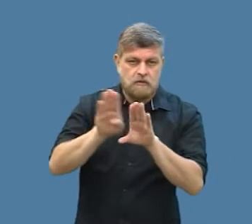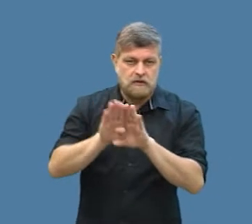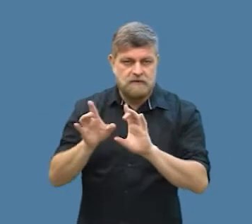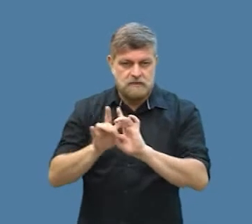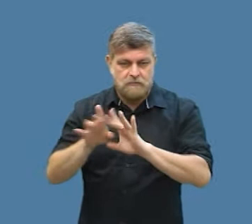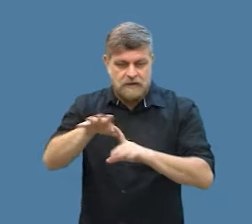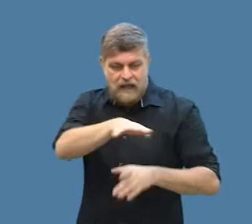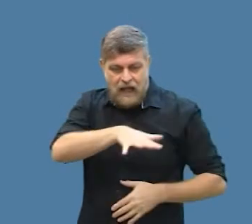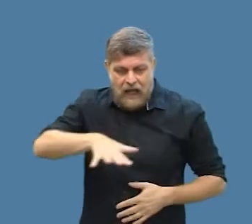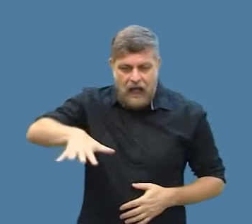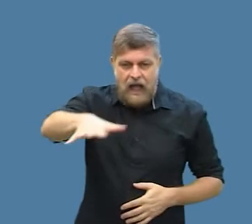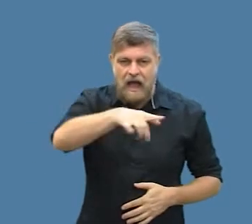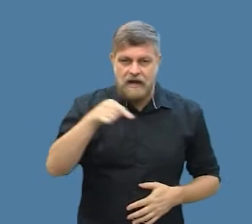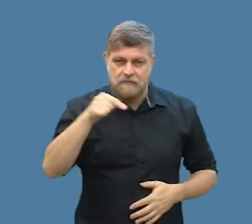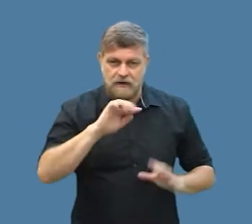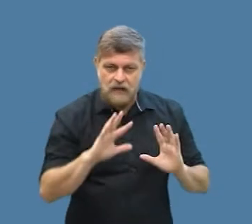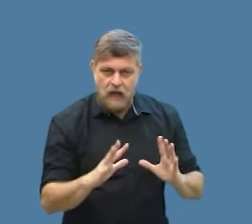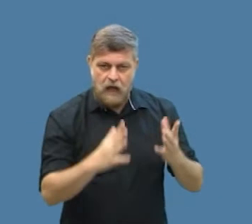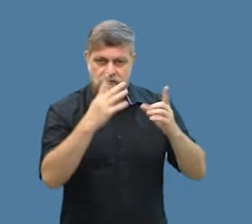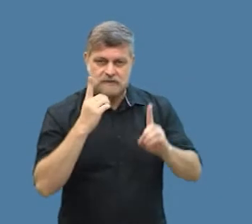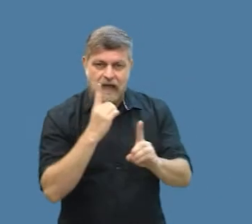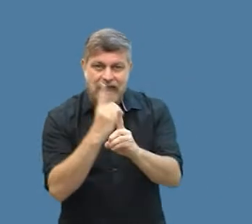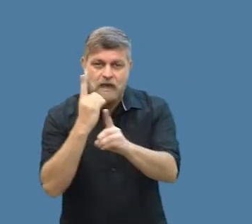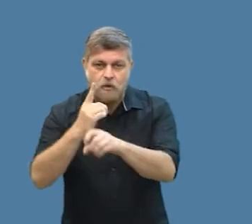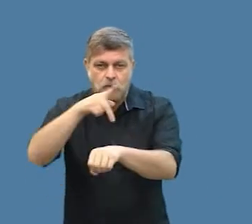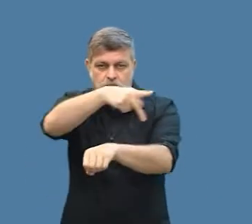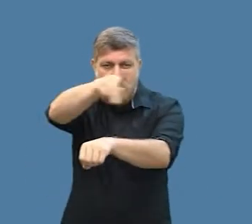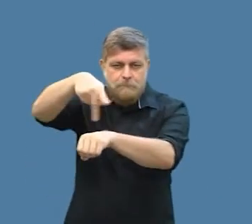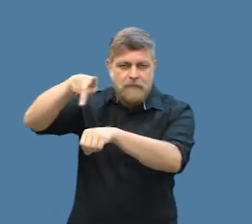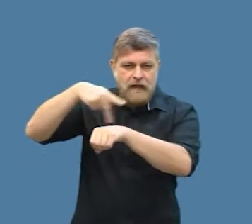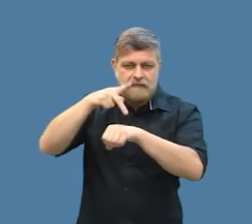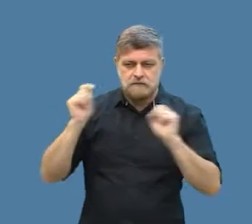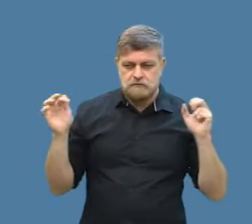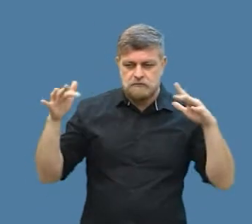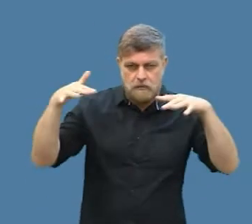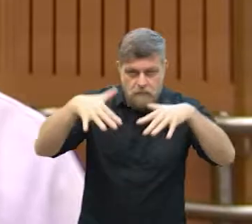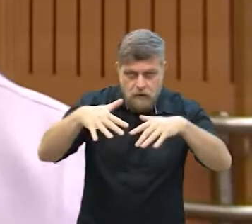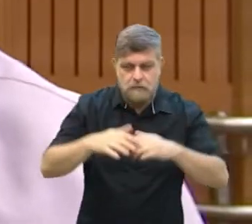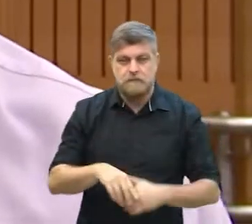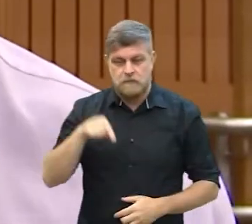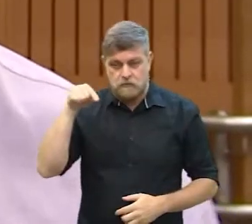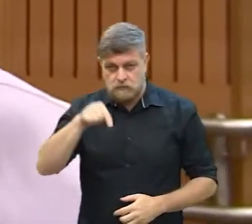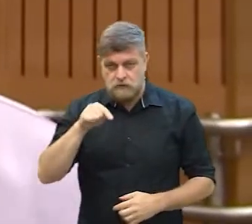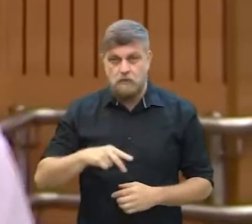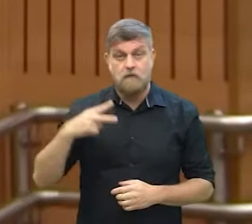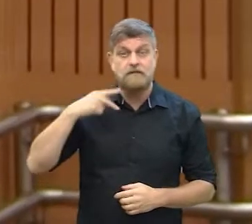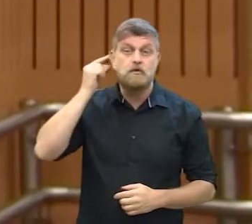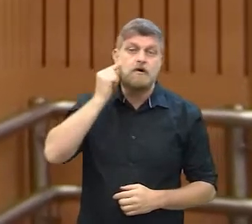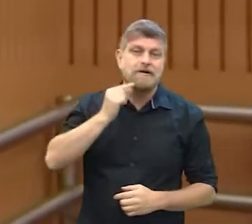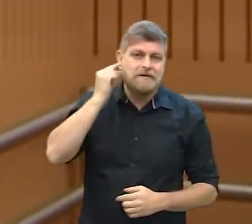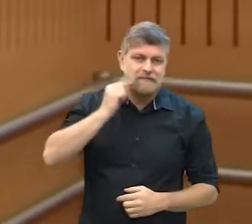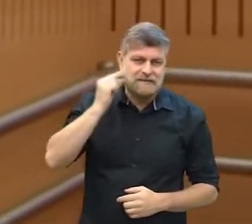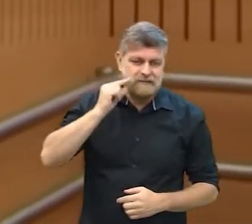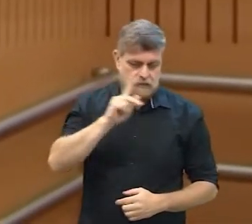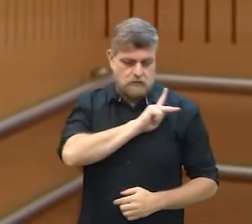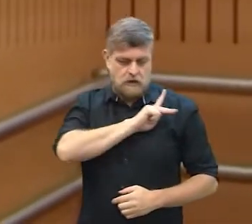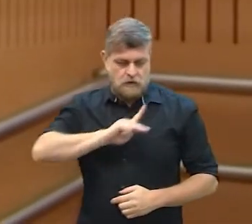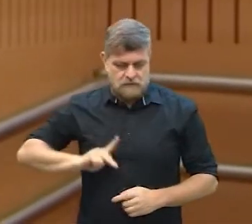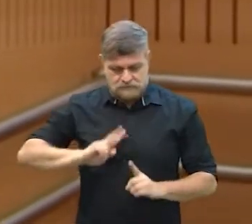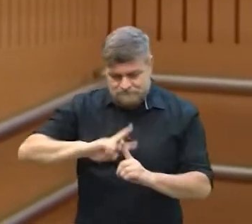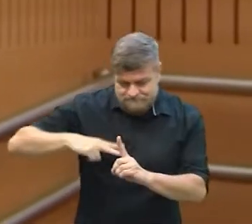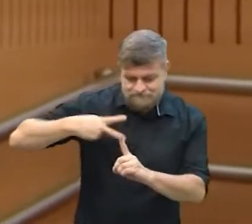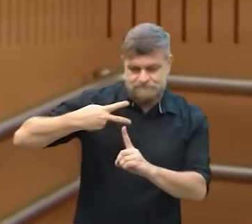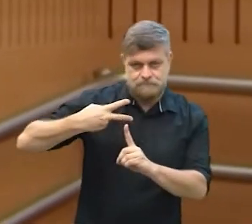ainda sobre liberação de áreas para eventos internacionais de grande porte. O vereador Marcelo Silva, que foi